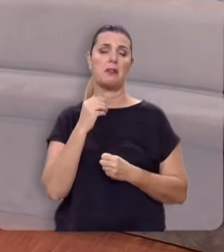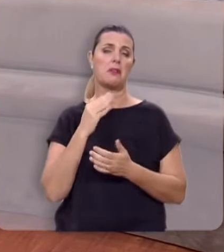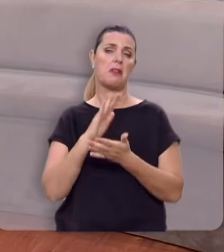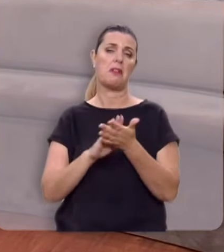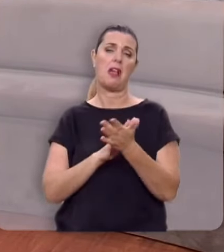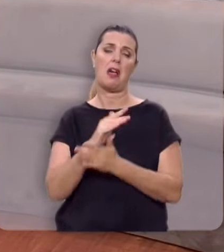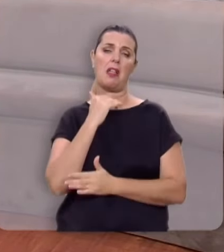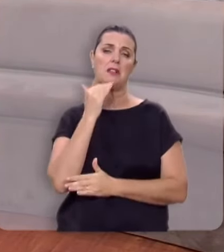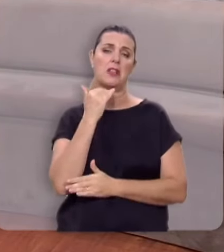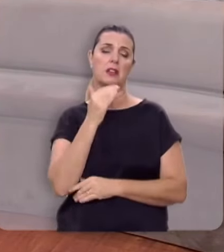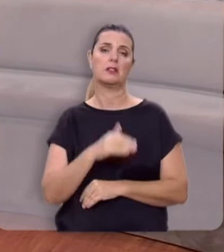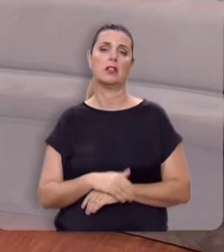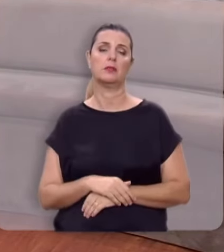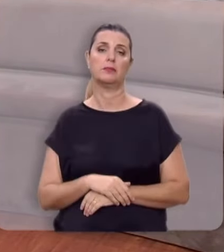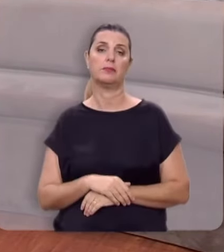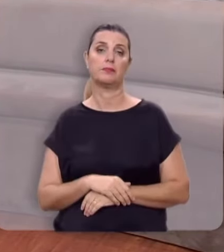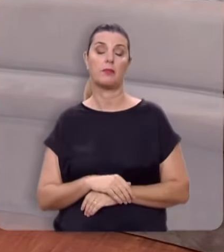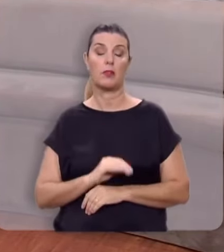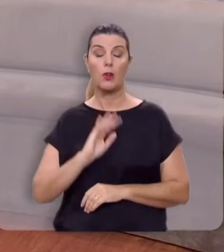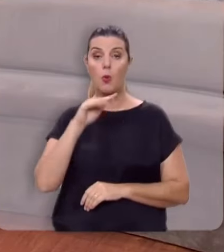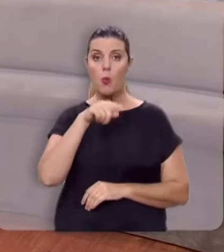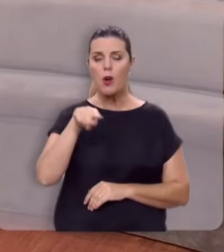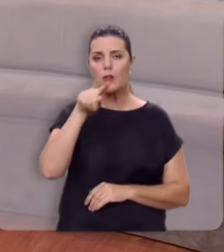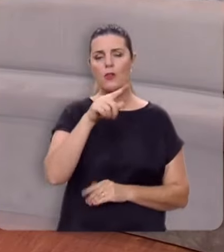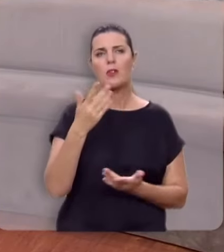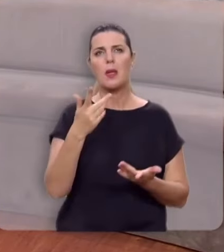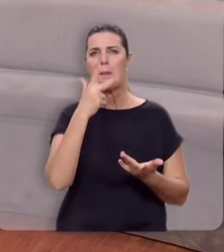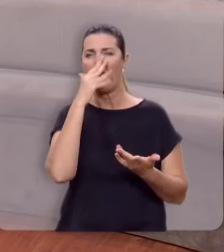funcionou. Quando você já não